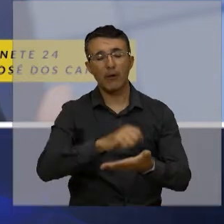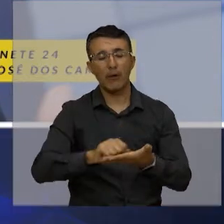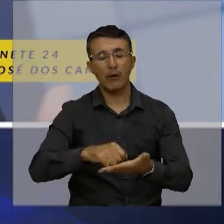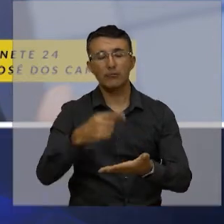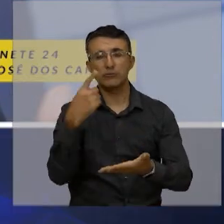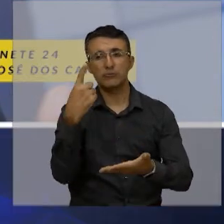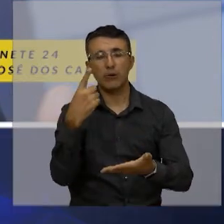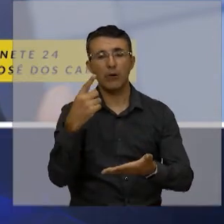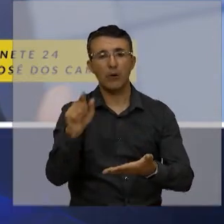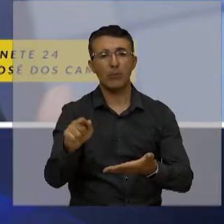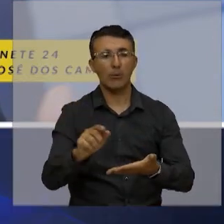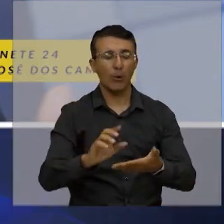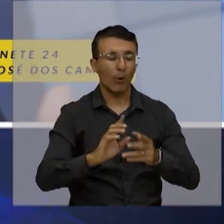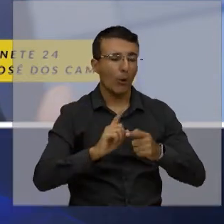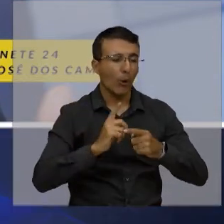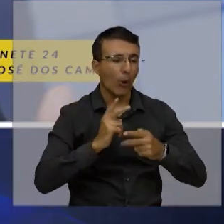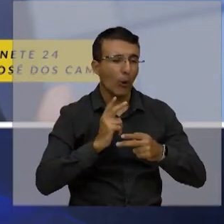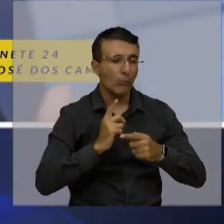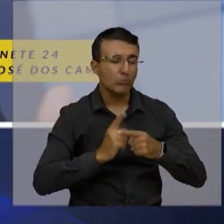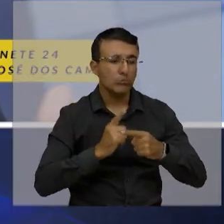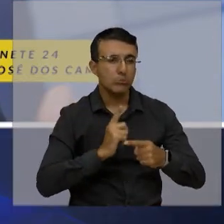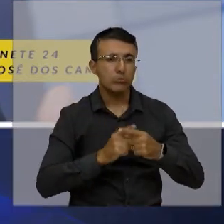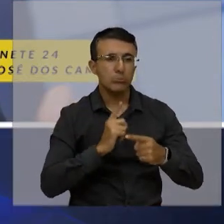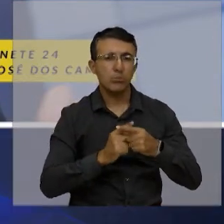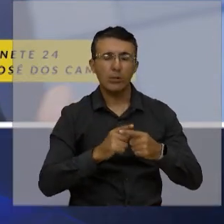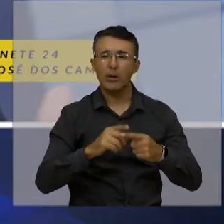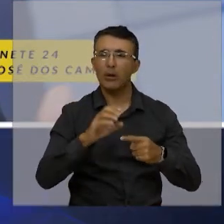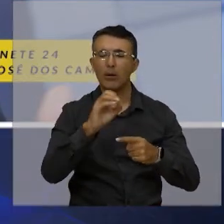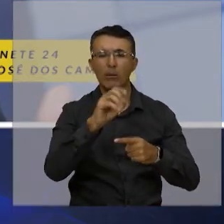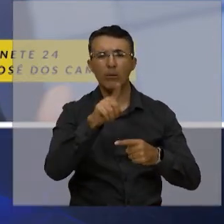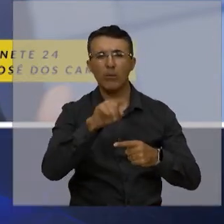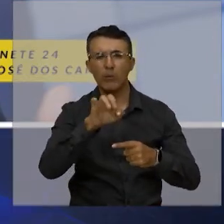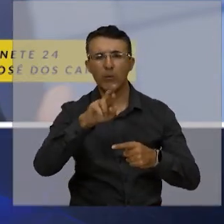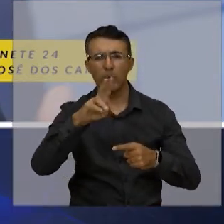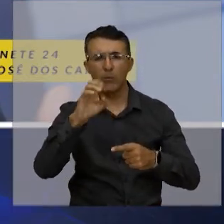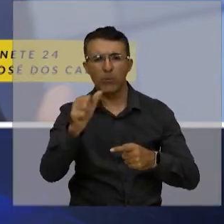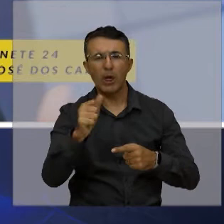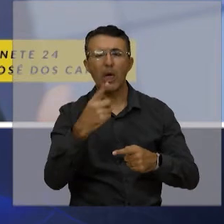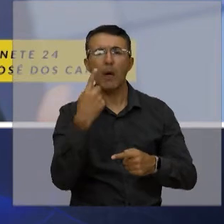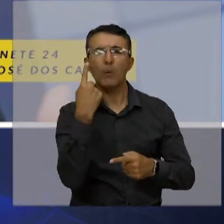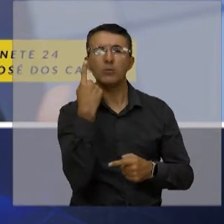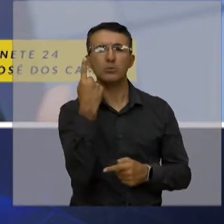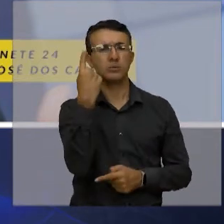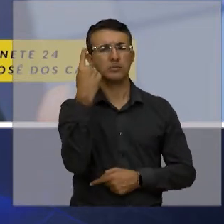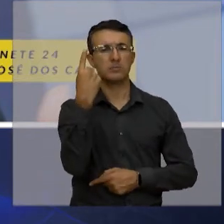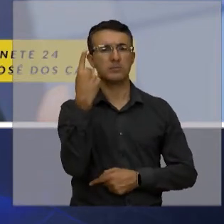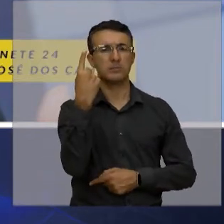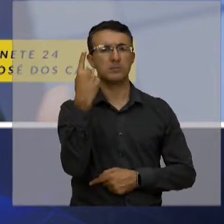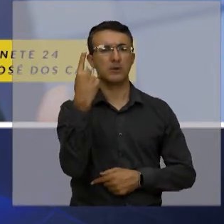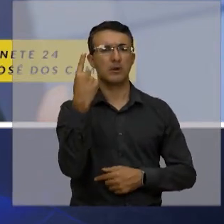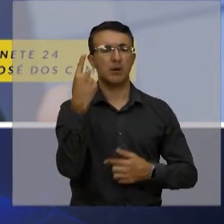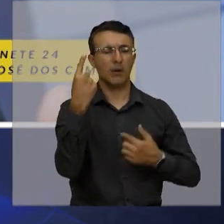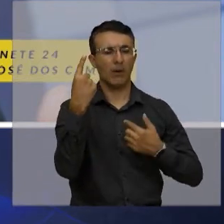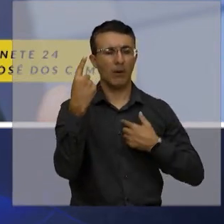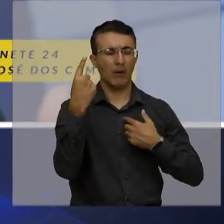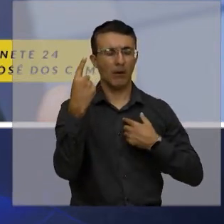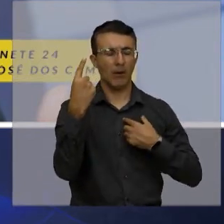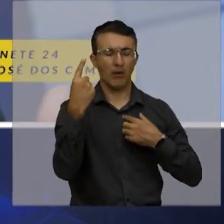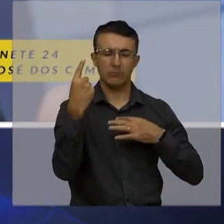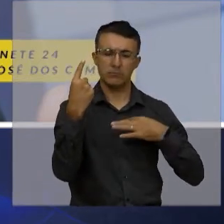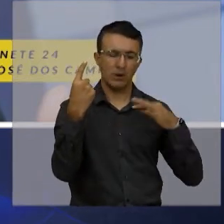é de alta relevância e uma figura ímpar. Eu sou, graças a Deus, minha